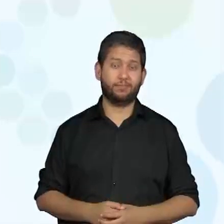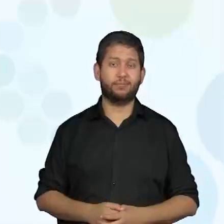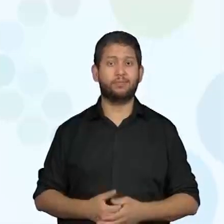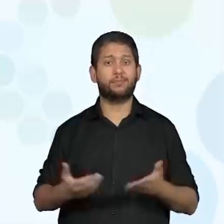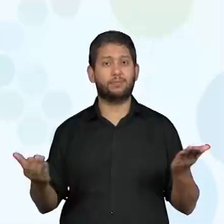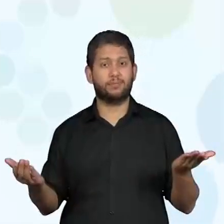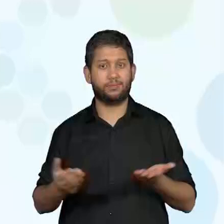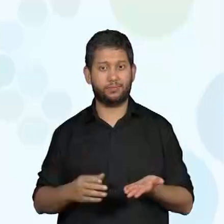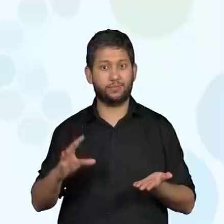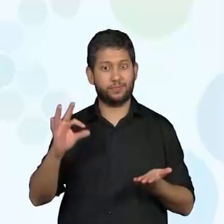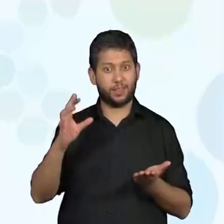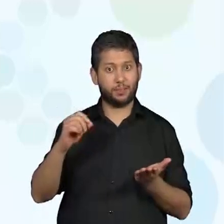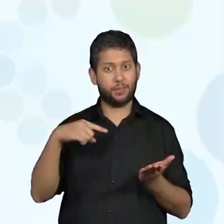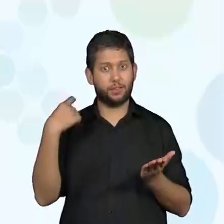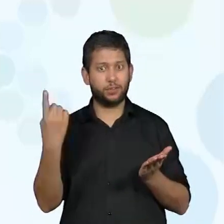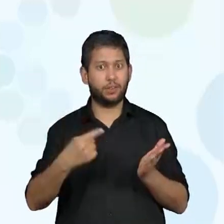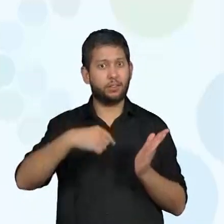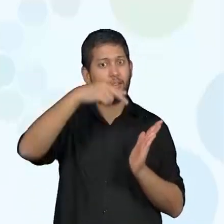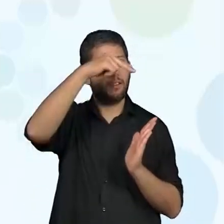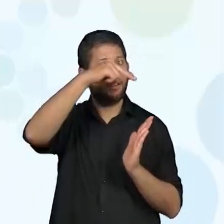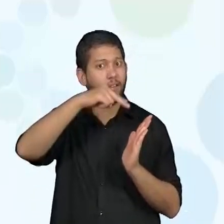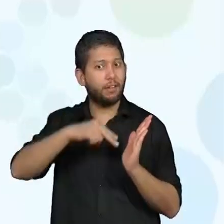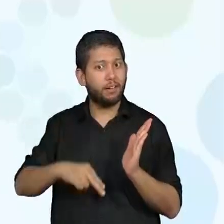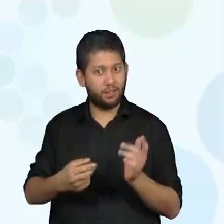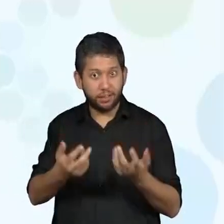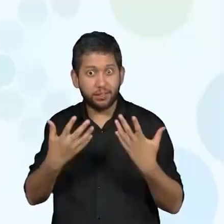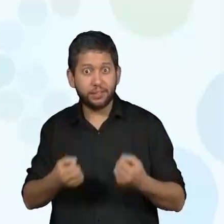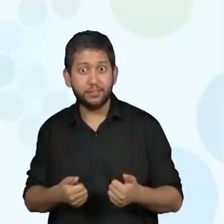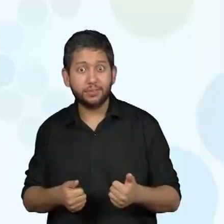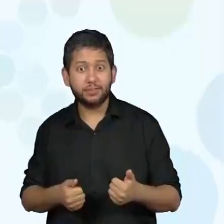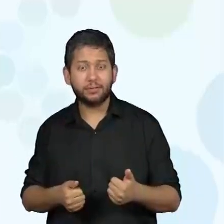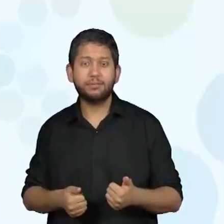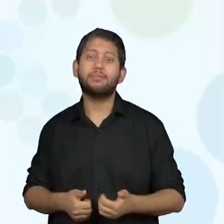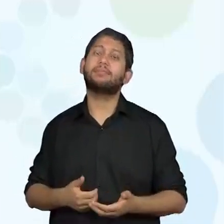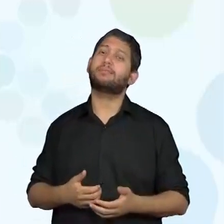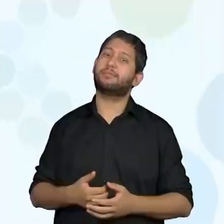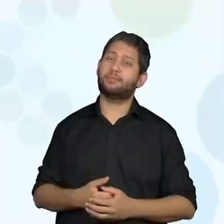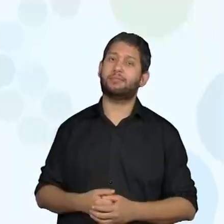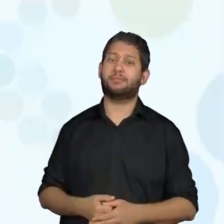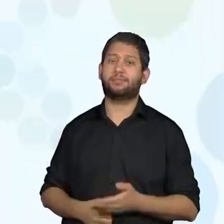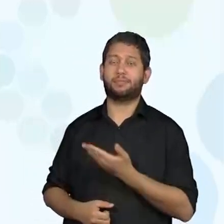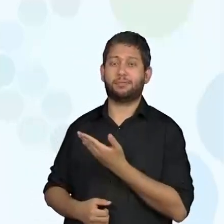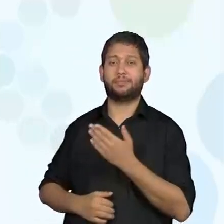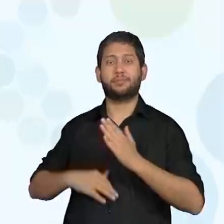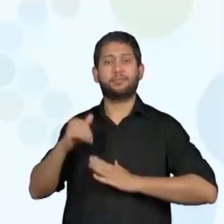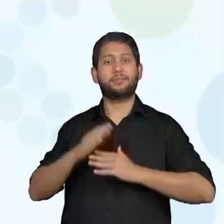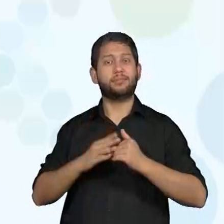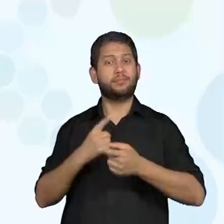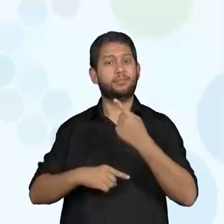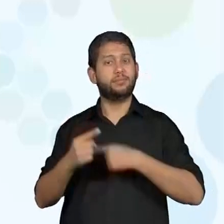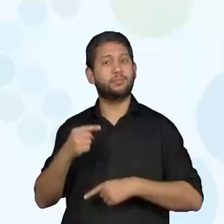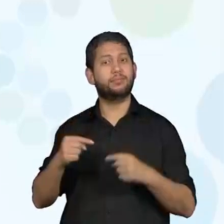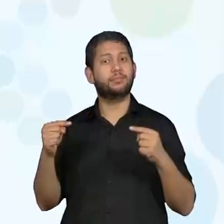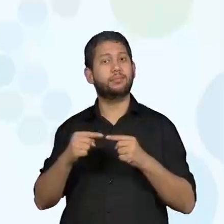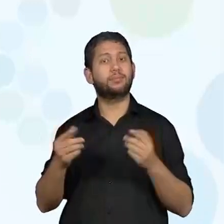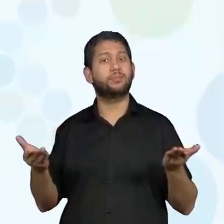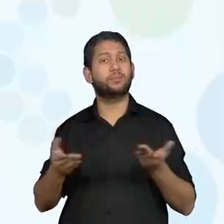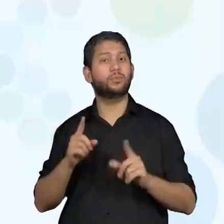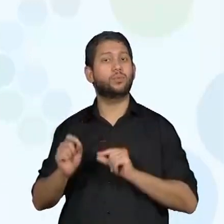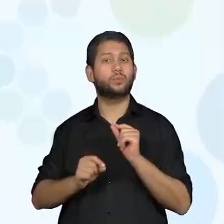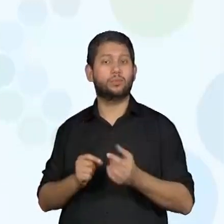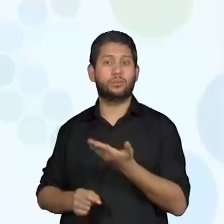Vamos ler uma fábula. Muito bem. As habilidades que iremos trabalhar hoje é